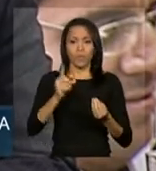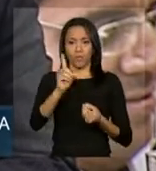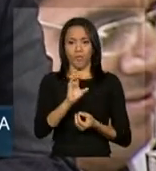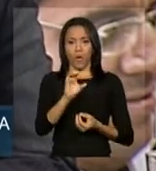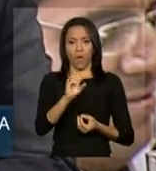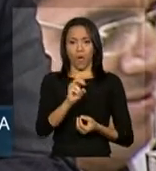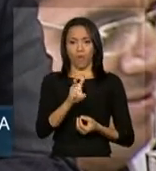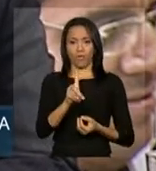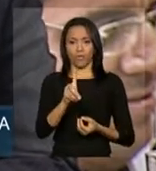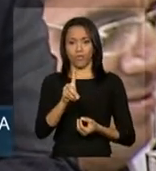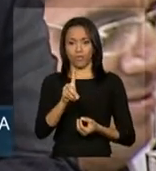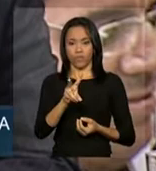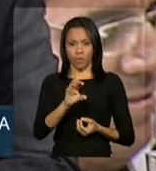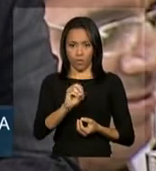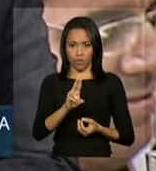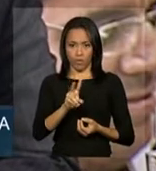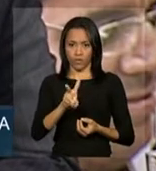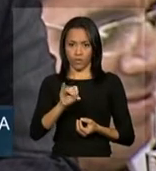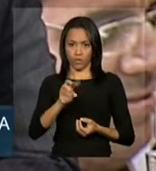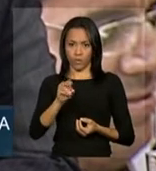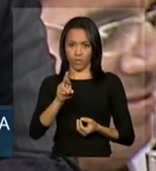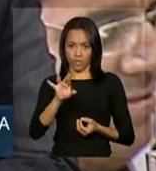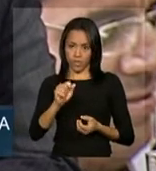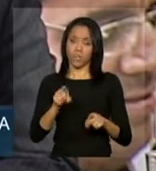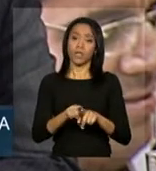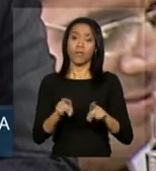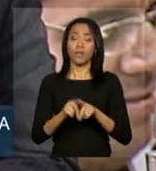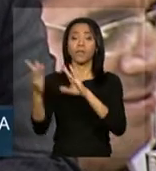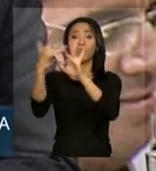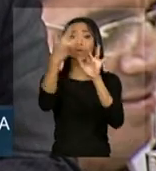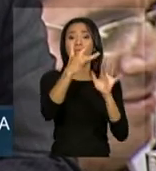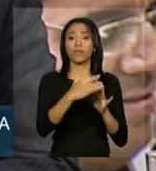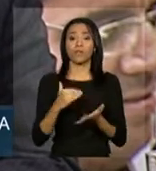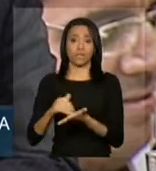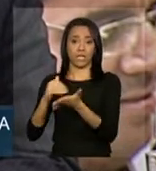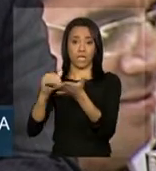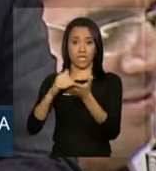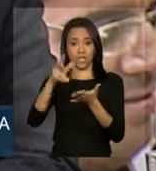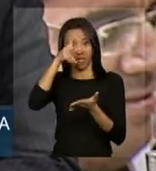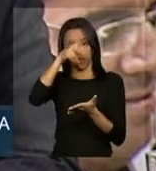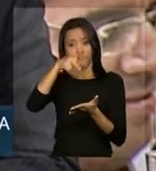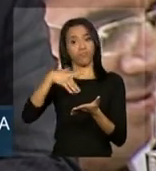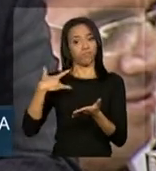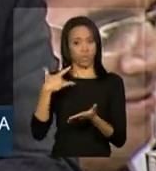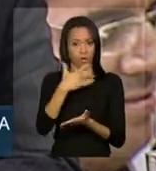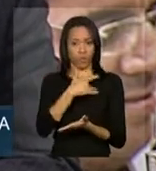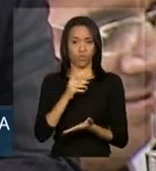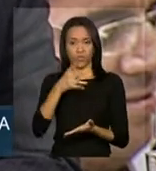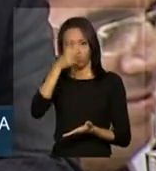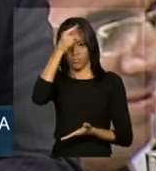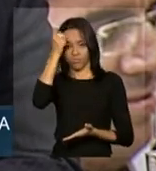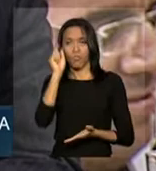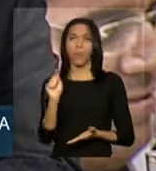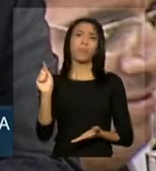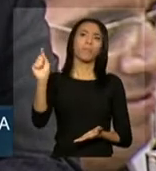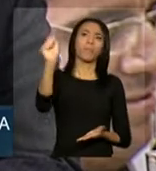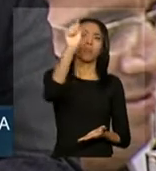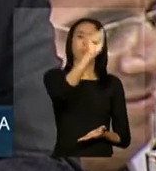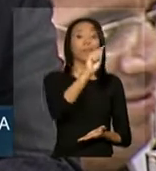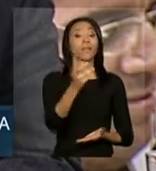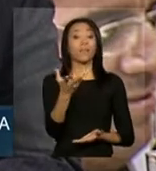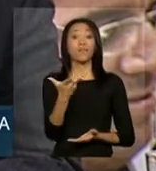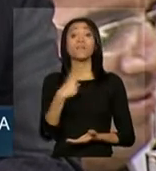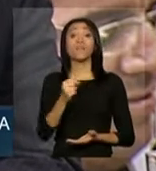Municípios estamos reforçando as secretarias municipais de saúde que quem quiser aprove tá essa